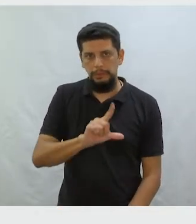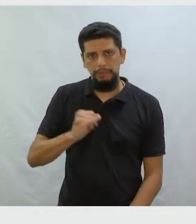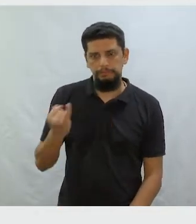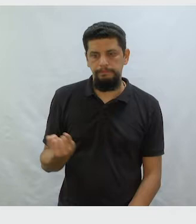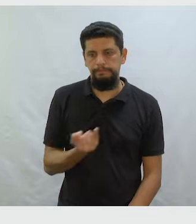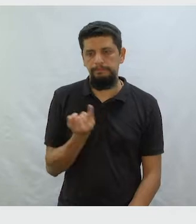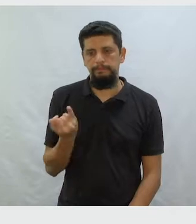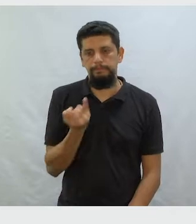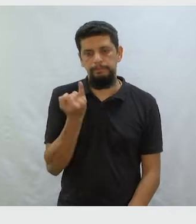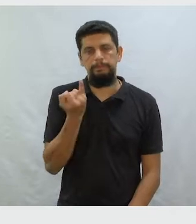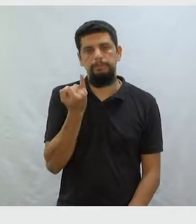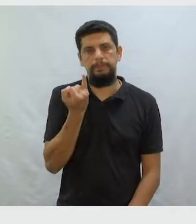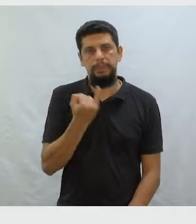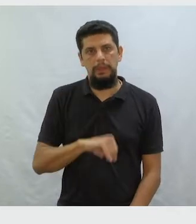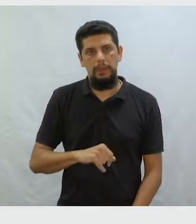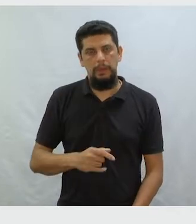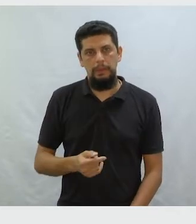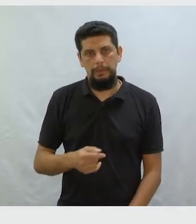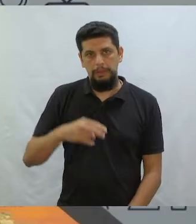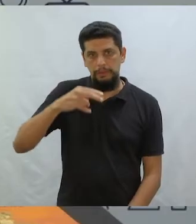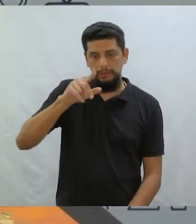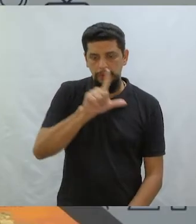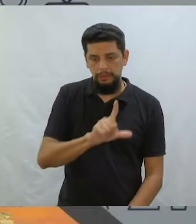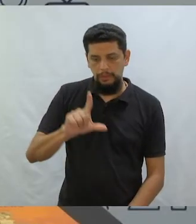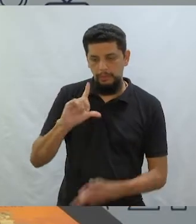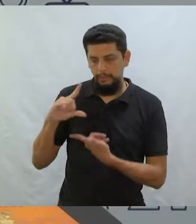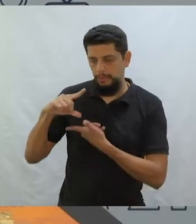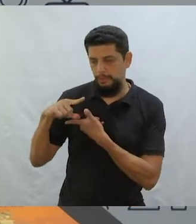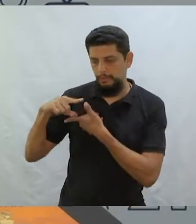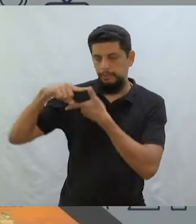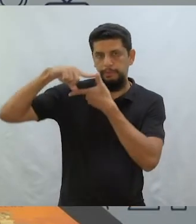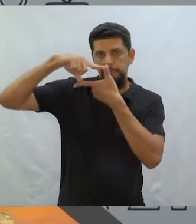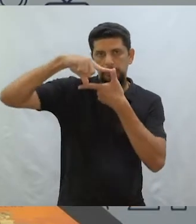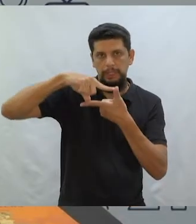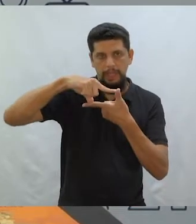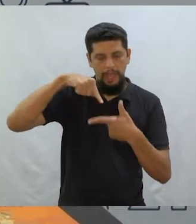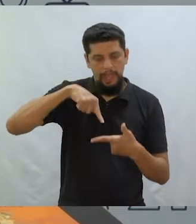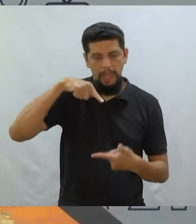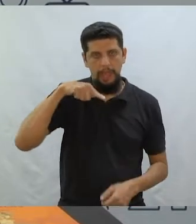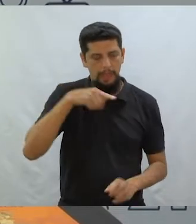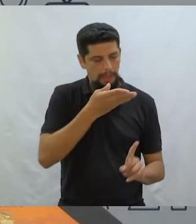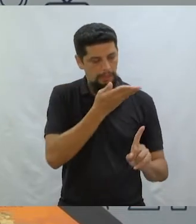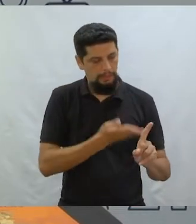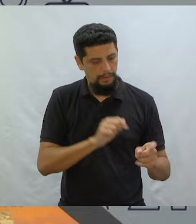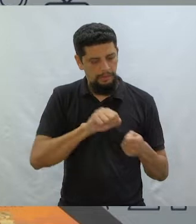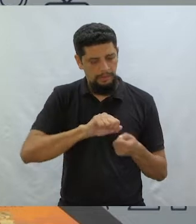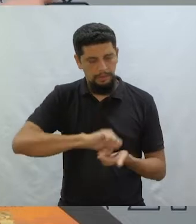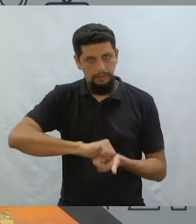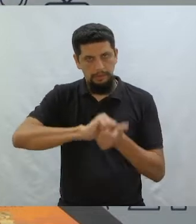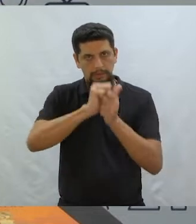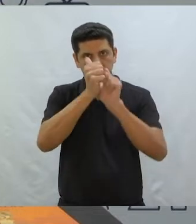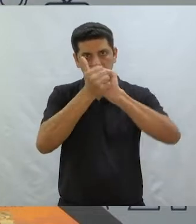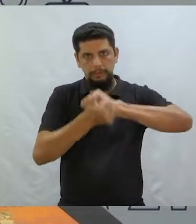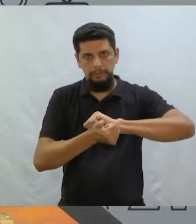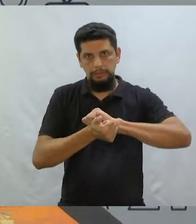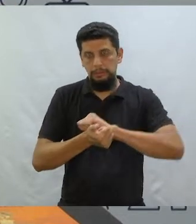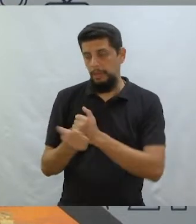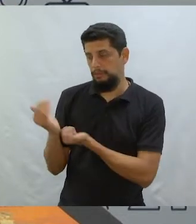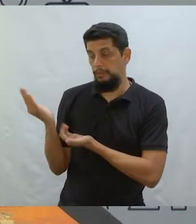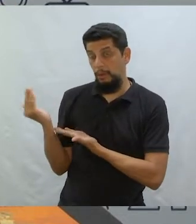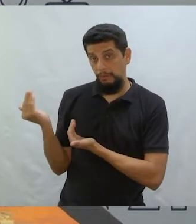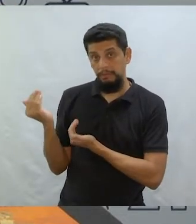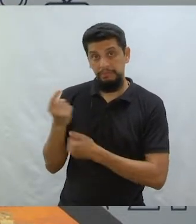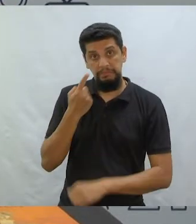importante uma literatura clássica do Brasil ela fez uma adaptação para jovens